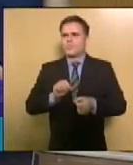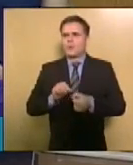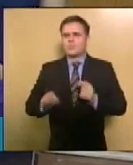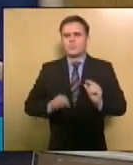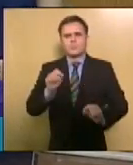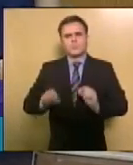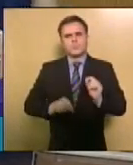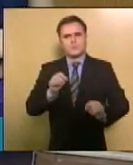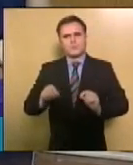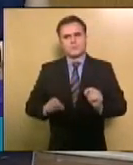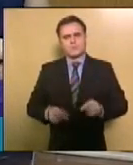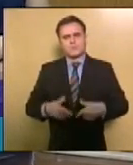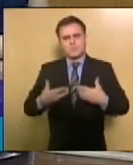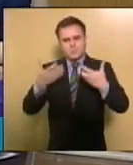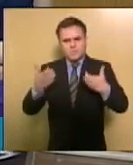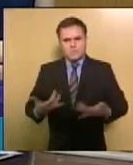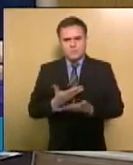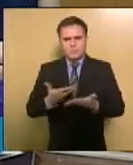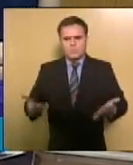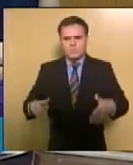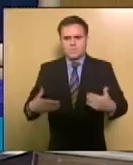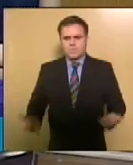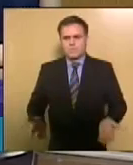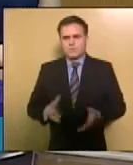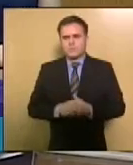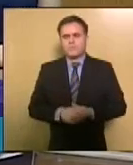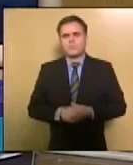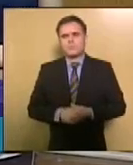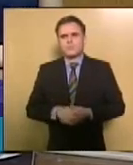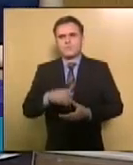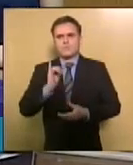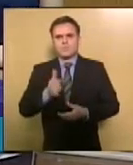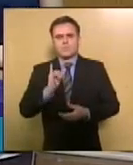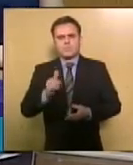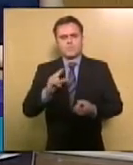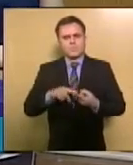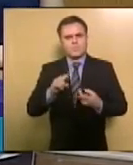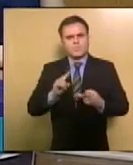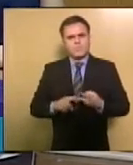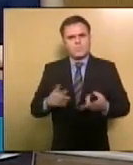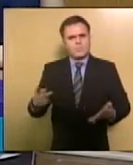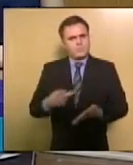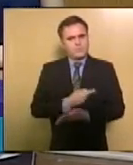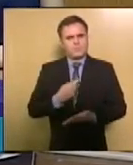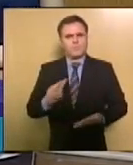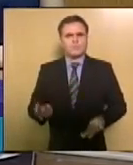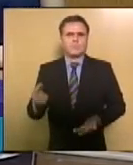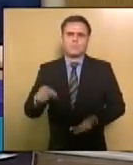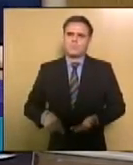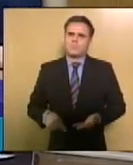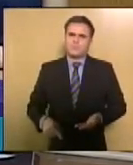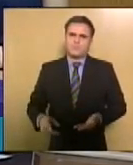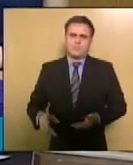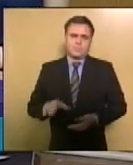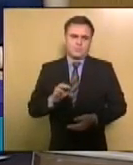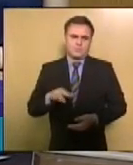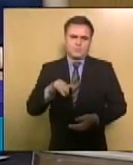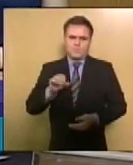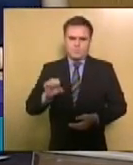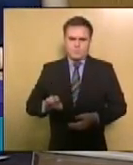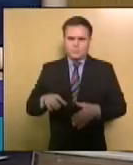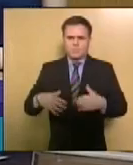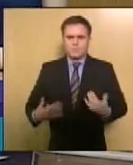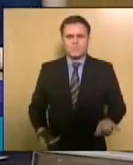e vão fazer aqui é tratar de dois pontos sobre vários aspectos dessa crise né em